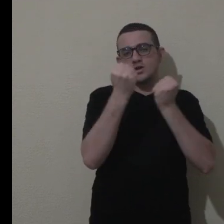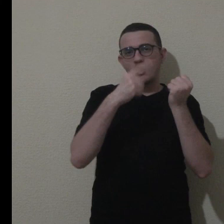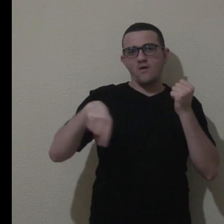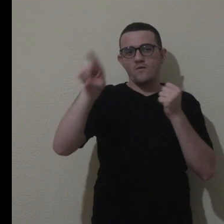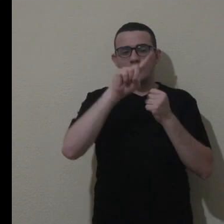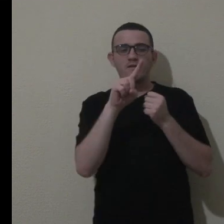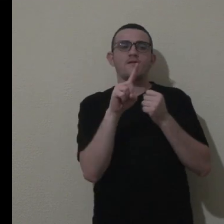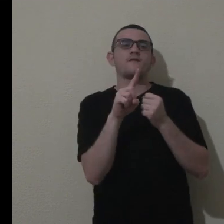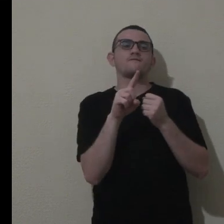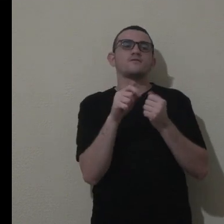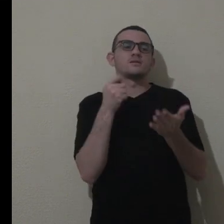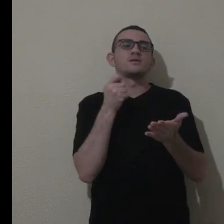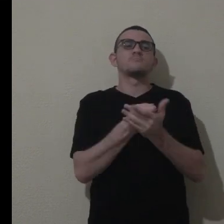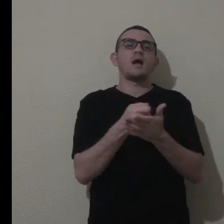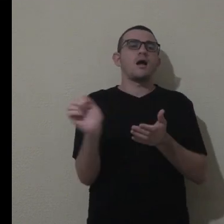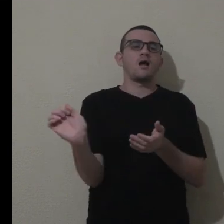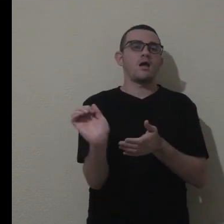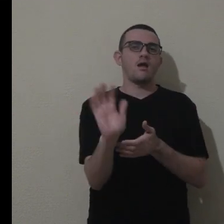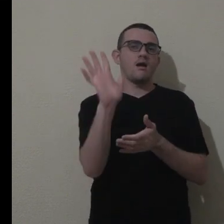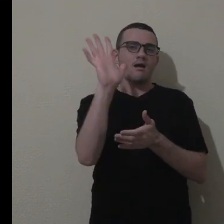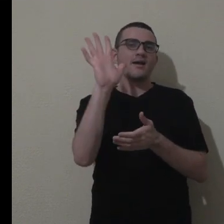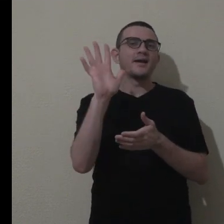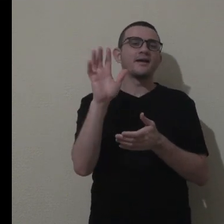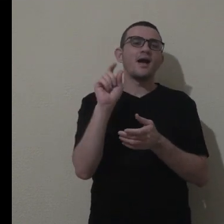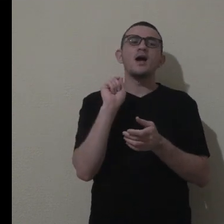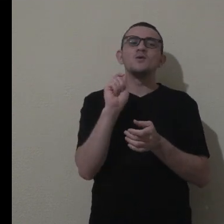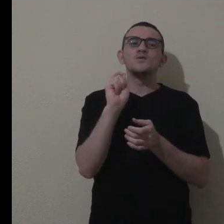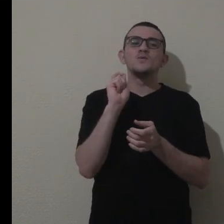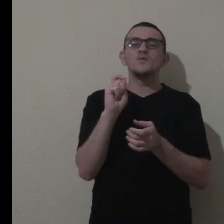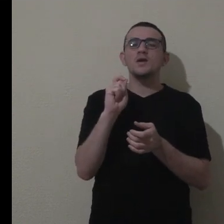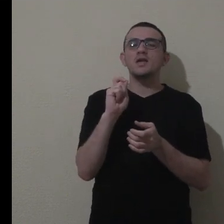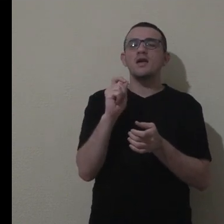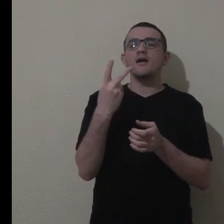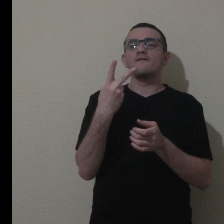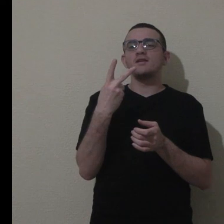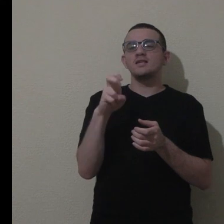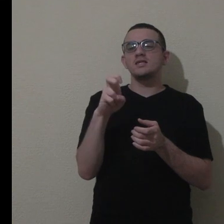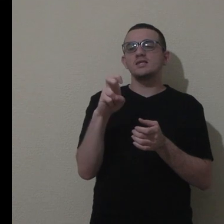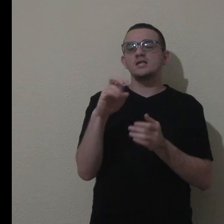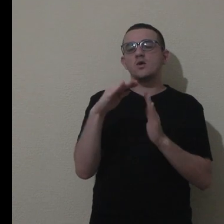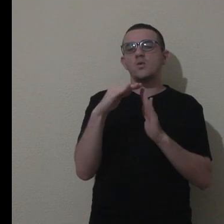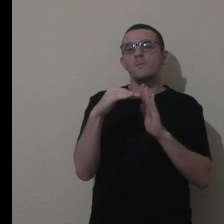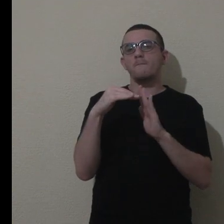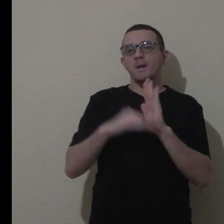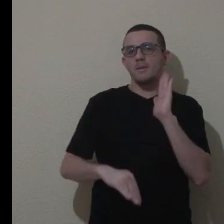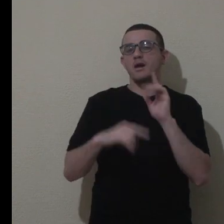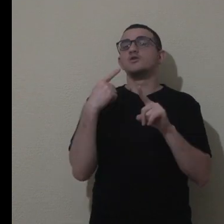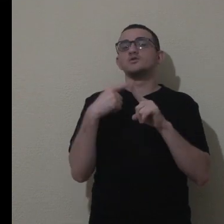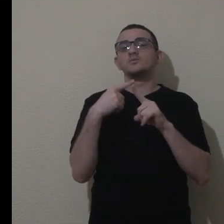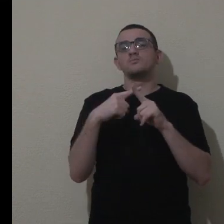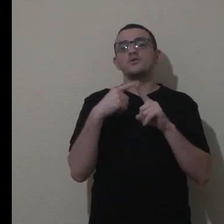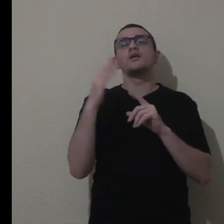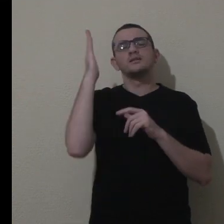pagam, né, é muito mais caro, né, para quem é 25 anos para baixo. Porque eles